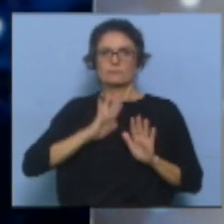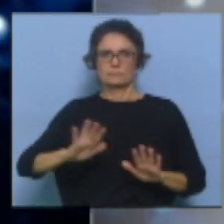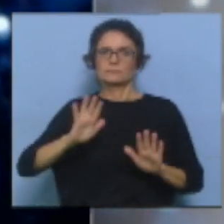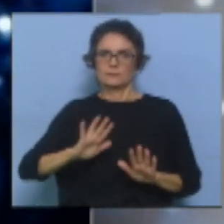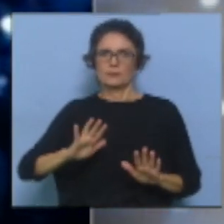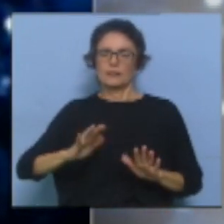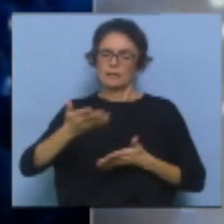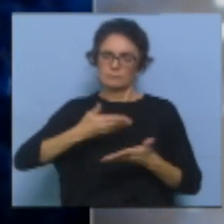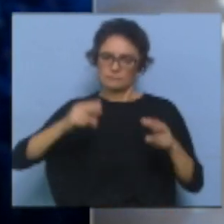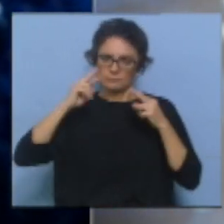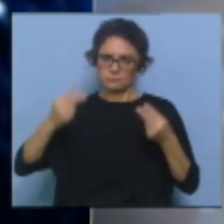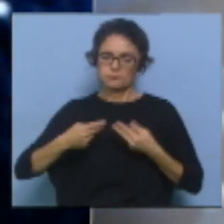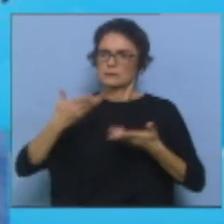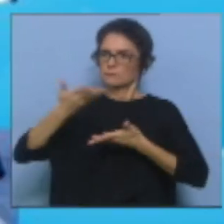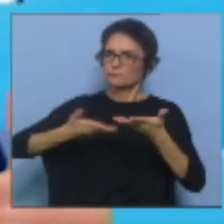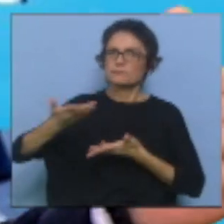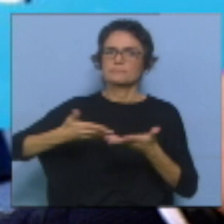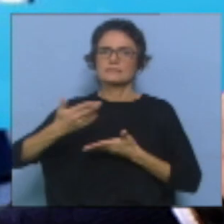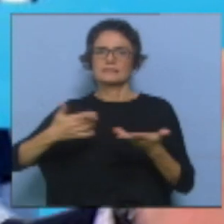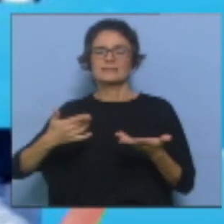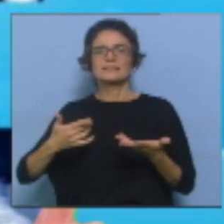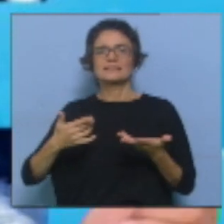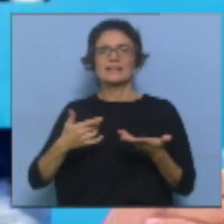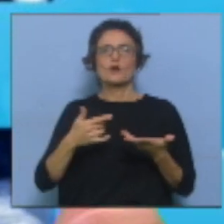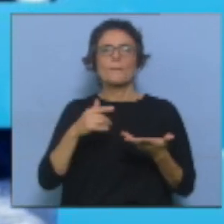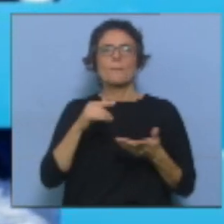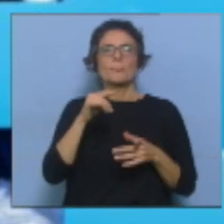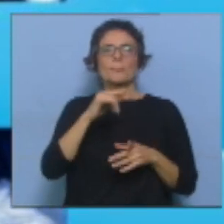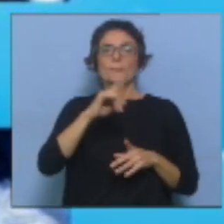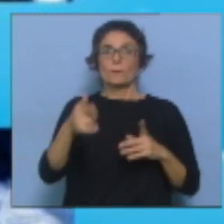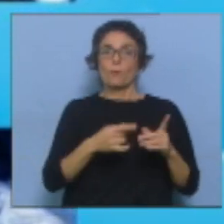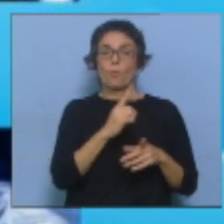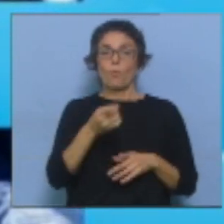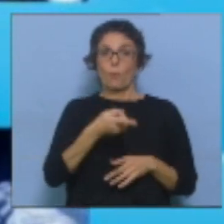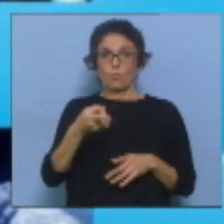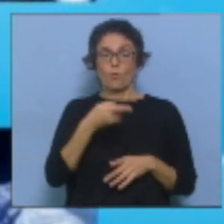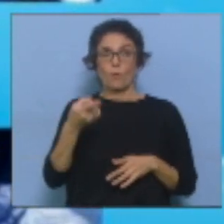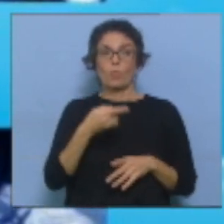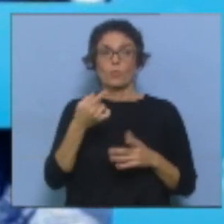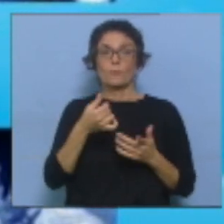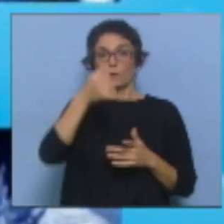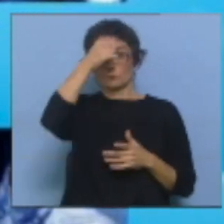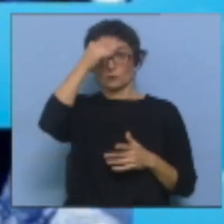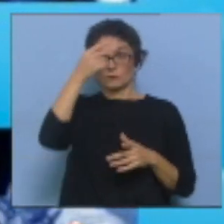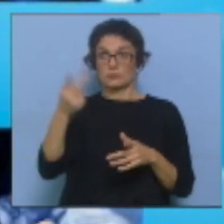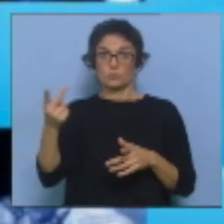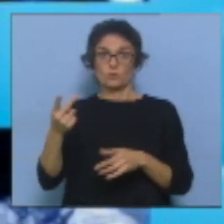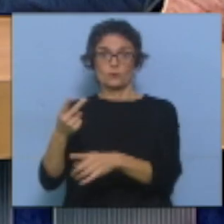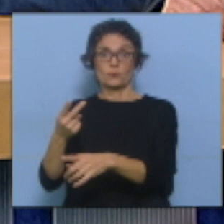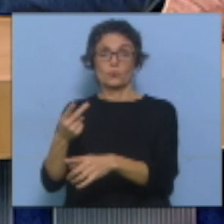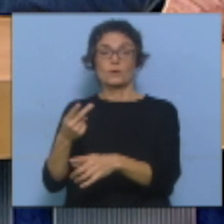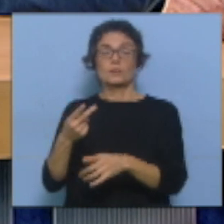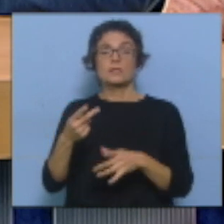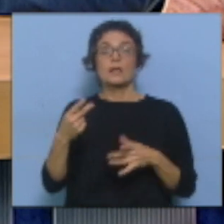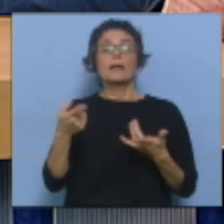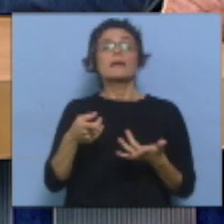muita reflexão, muita conversa, nesse ano eu e o Afonso fazemos o Crisma, no 9º ano, e foi também talvez no dia do Crisma, assim, um momento